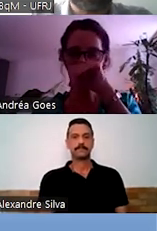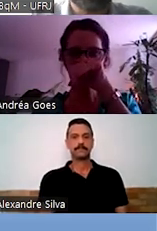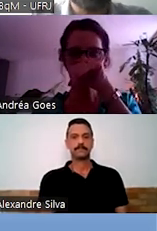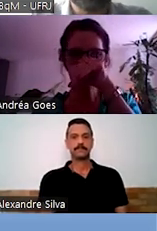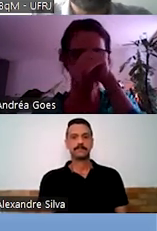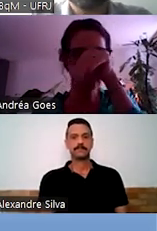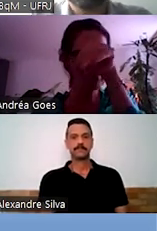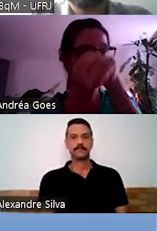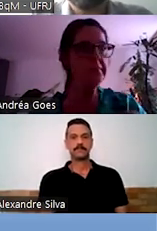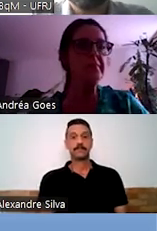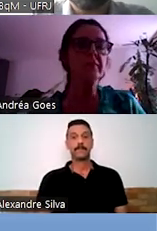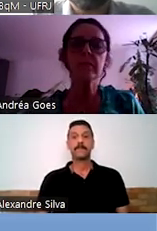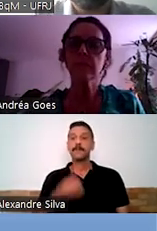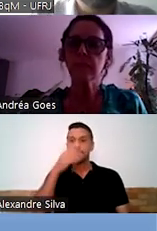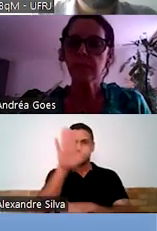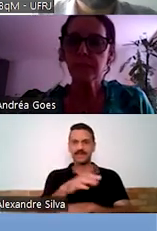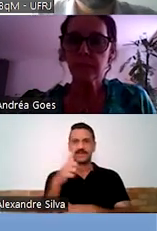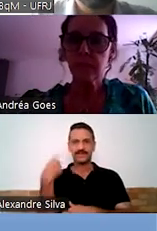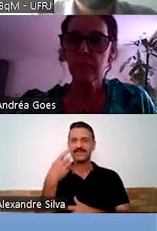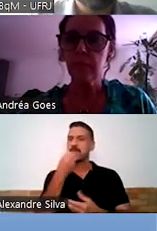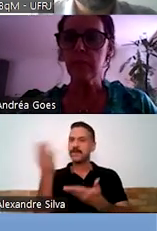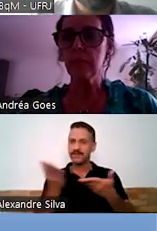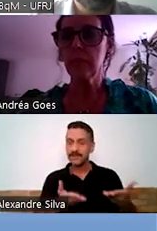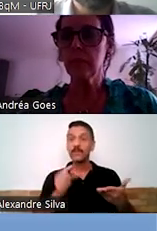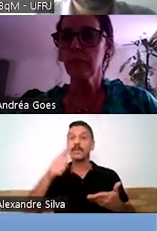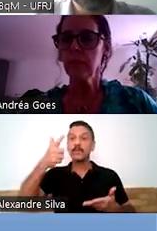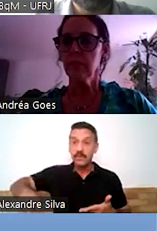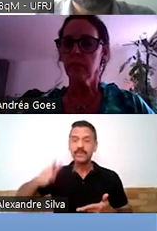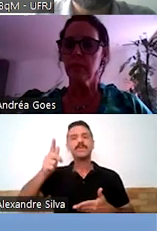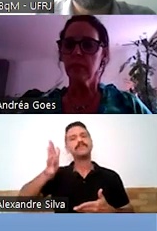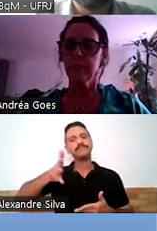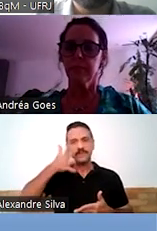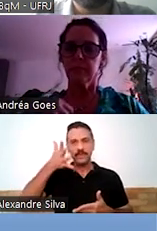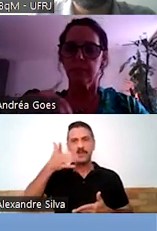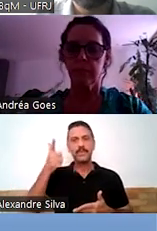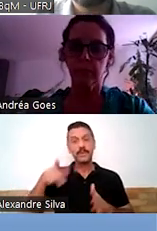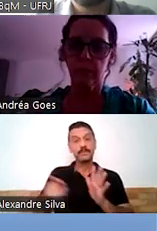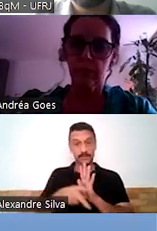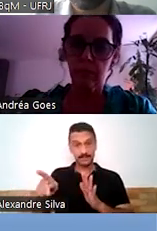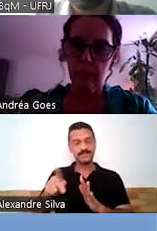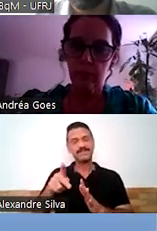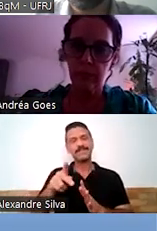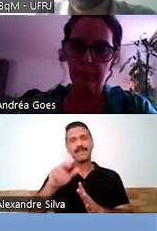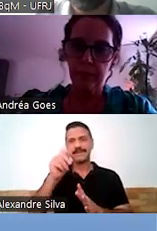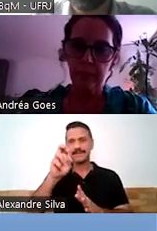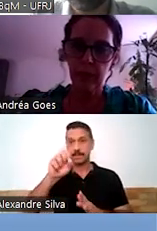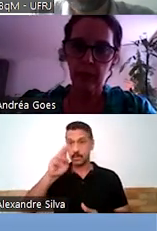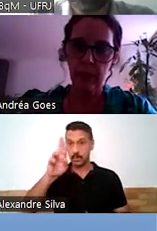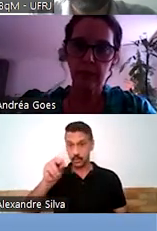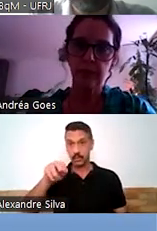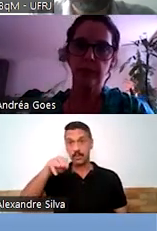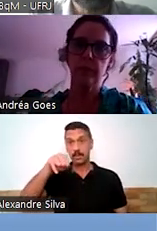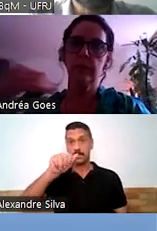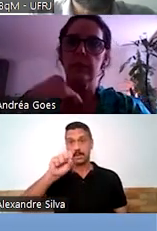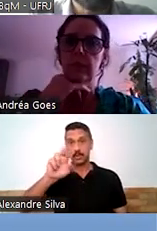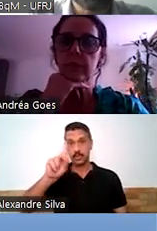Bem, boa tarde a todos. Sejam bem-vindos a mais um Seminários Integrados Atsaburo Massuda. Hoje, dia 17